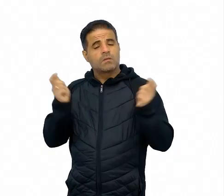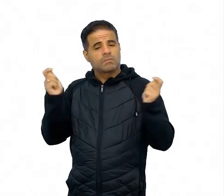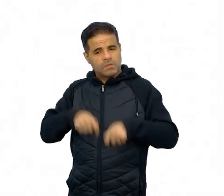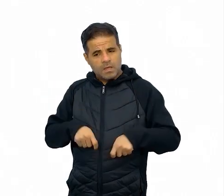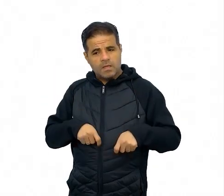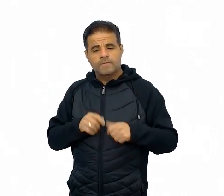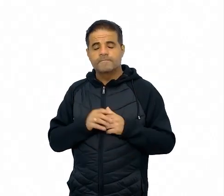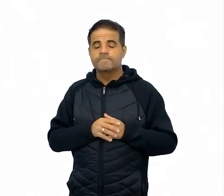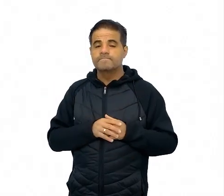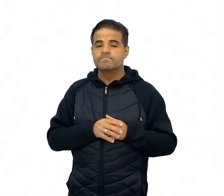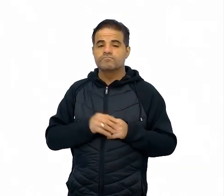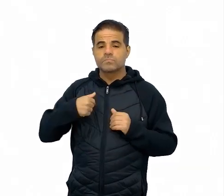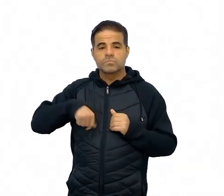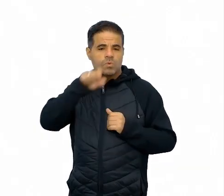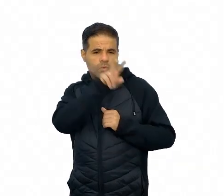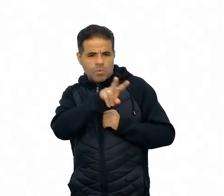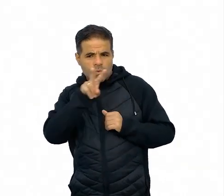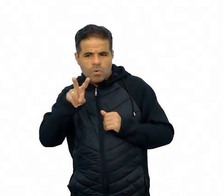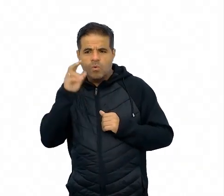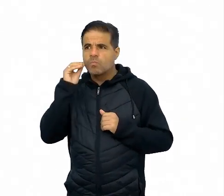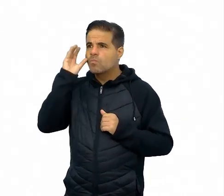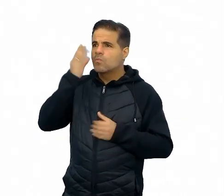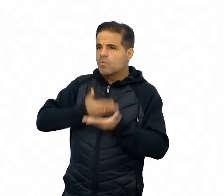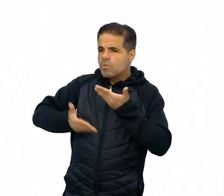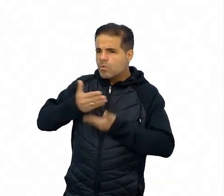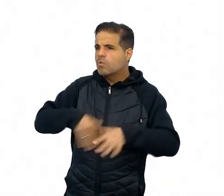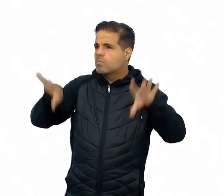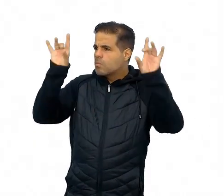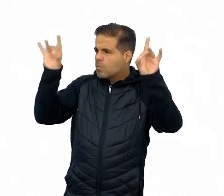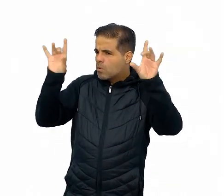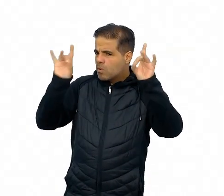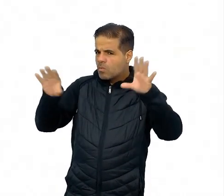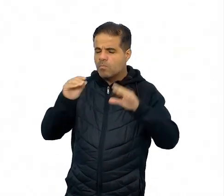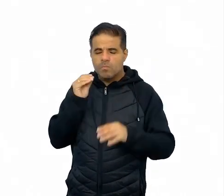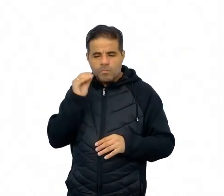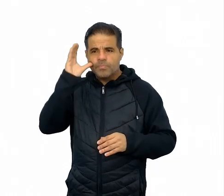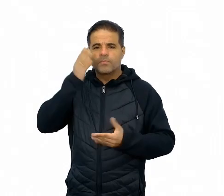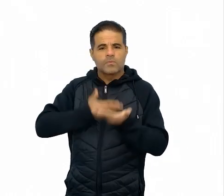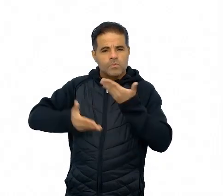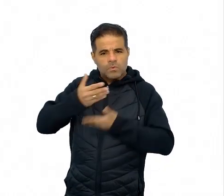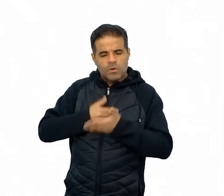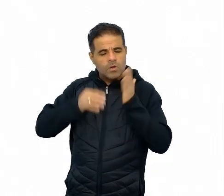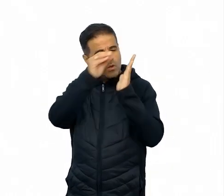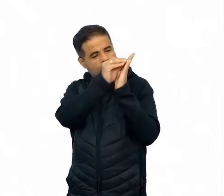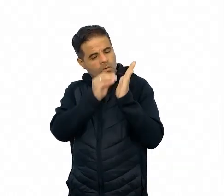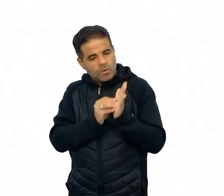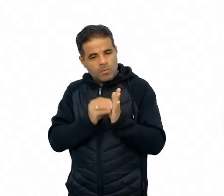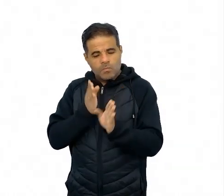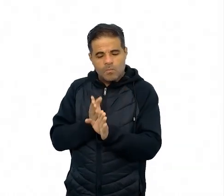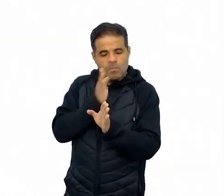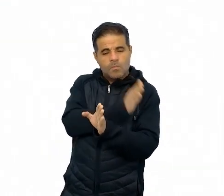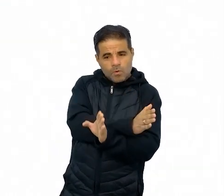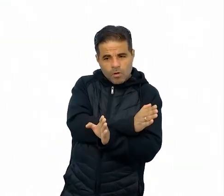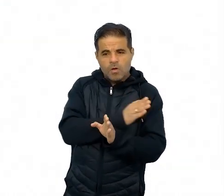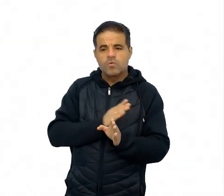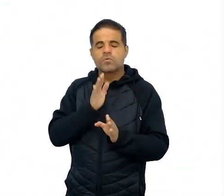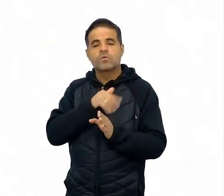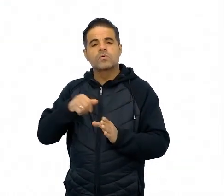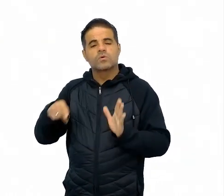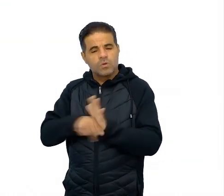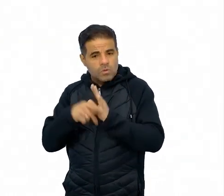fazer. Quando eu olho para o conhecimento especializado do conteúdo, é aquilo que está por detrás, vamos supor,